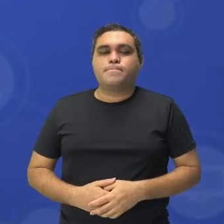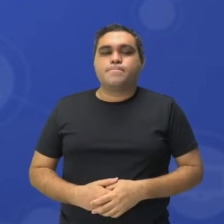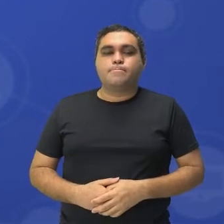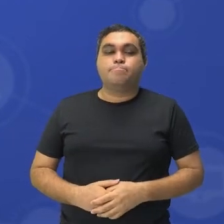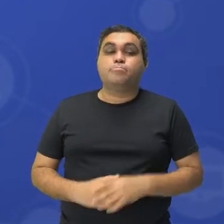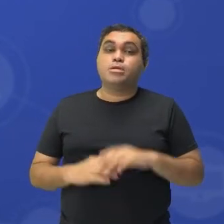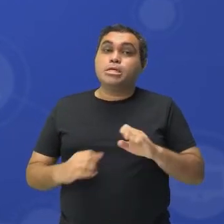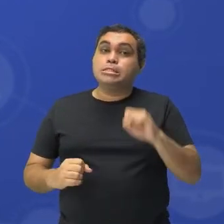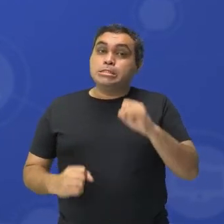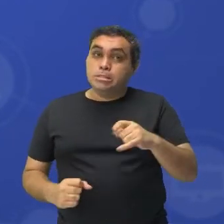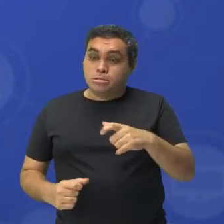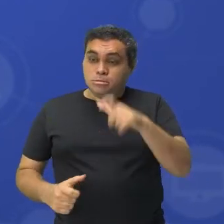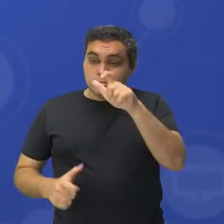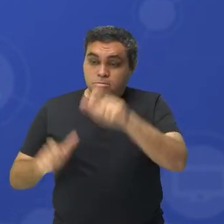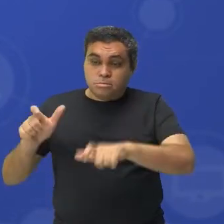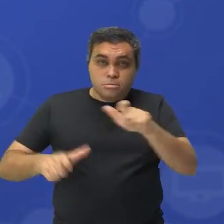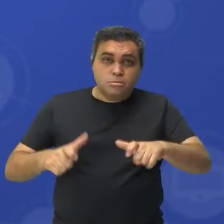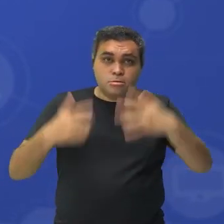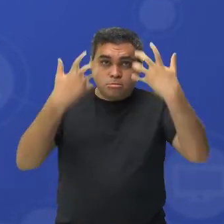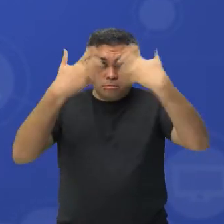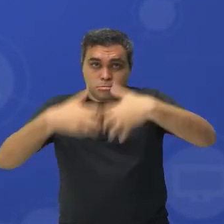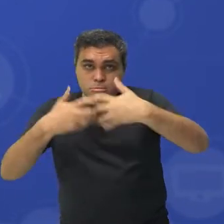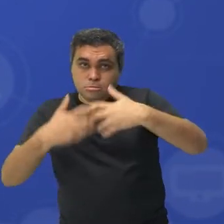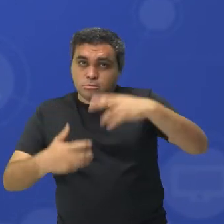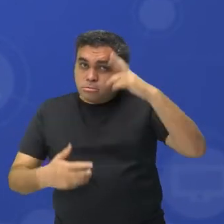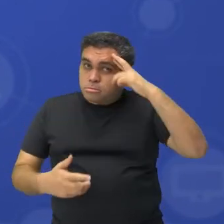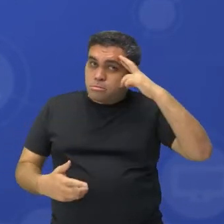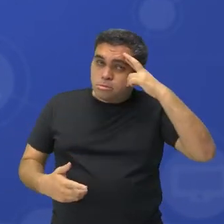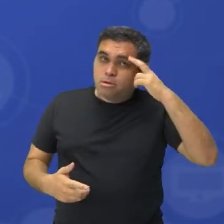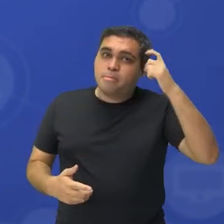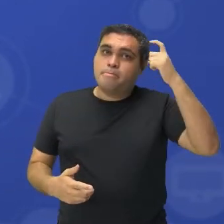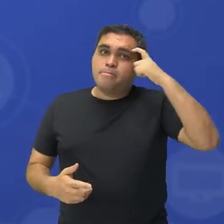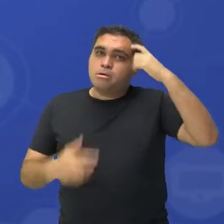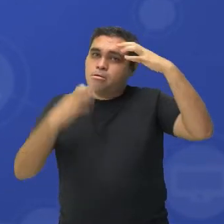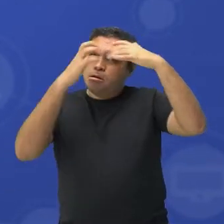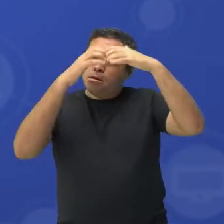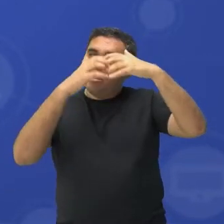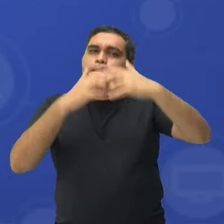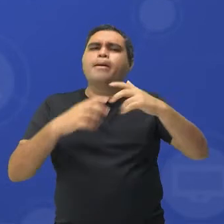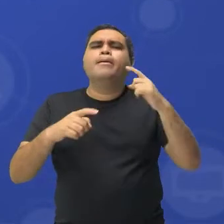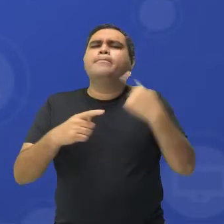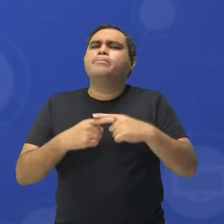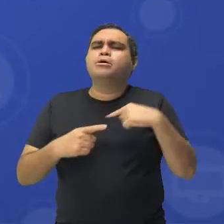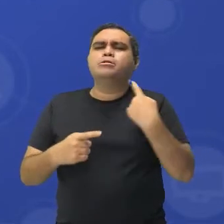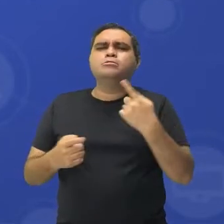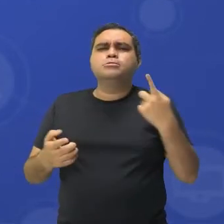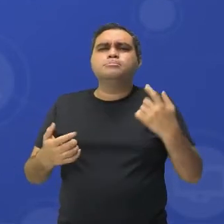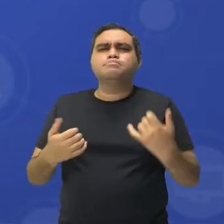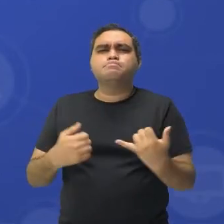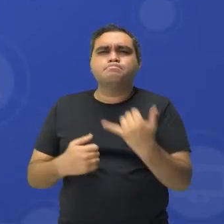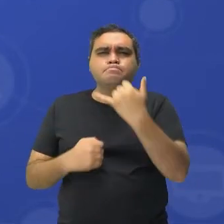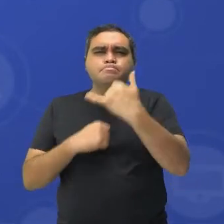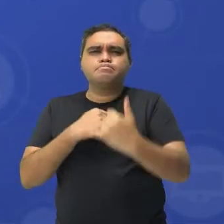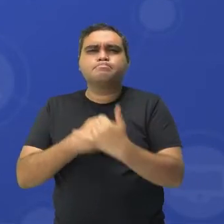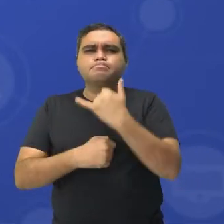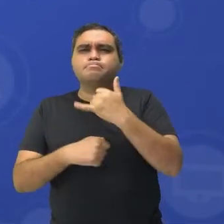Se somos racionais, se nós pensamos, por que nós erramos? Ele vai perguntar. Por que o homem erra? Por